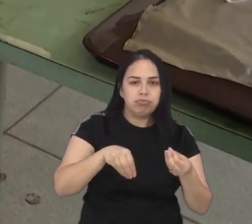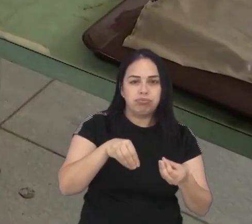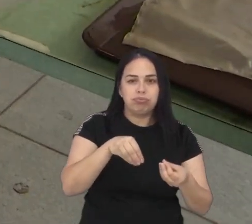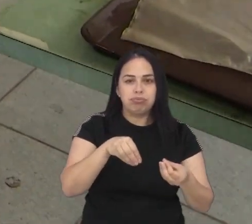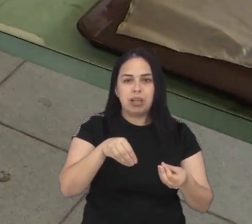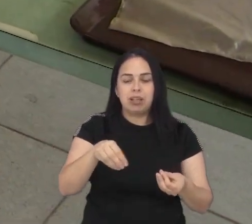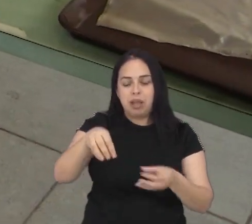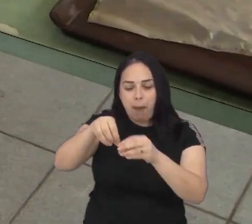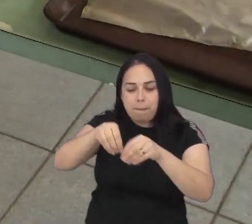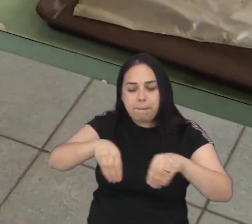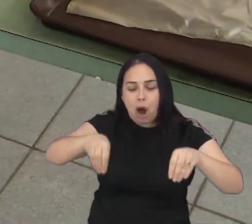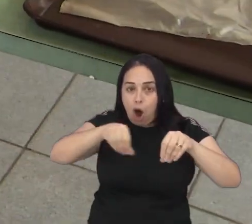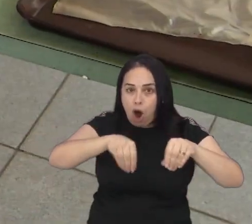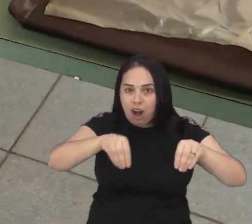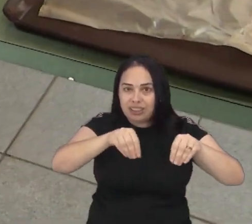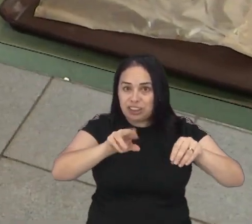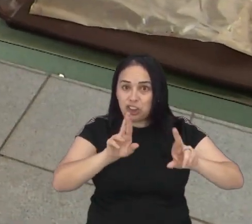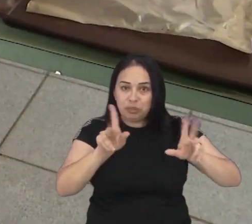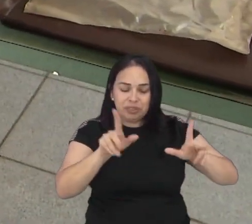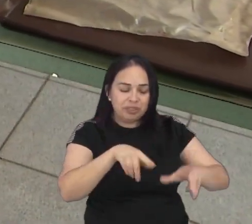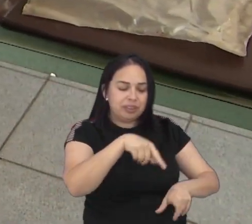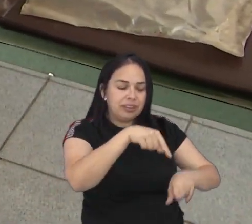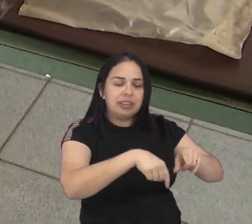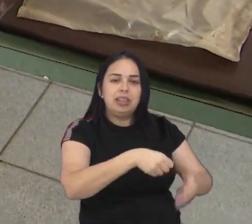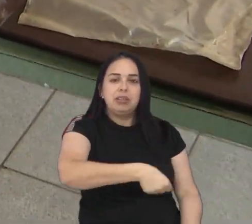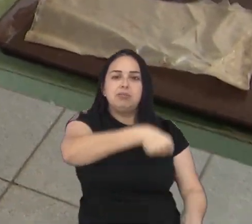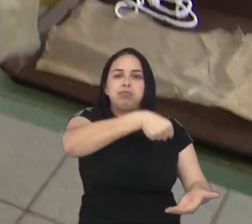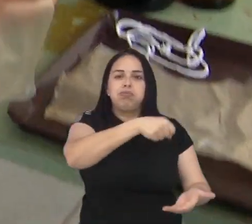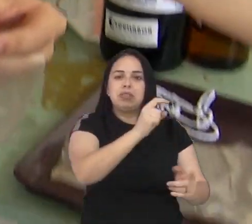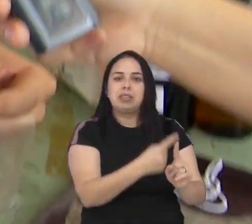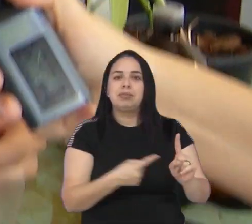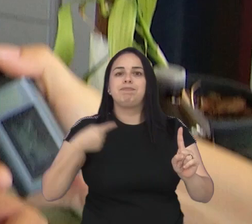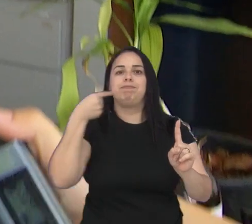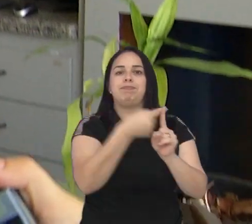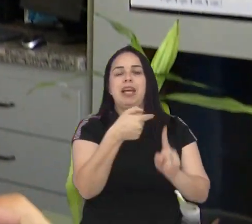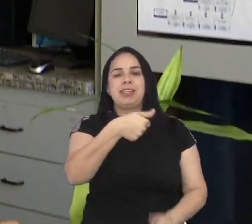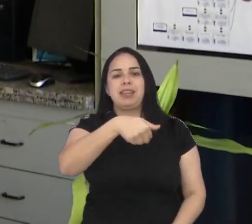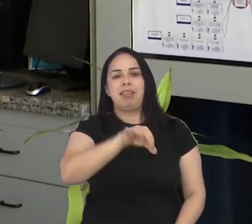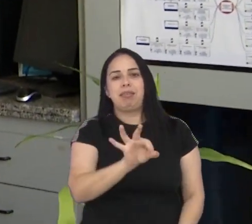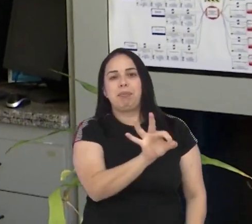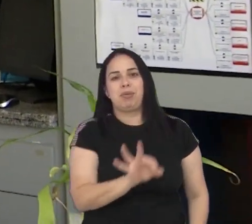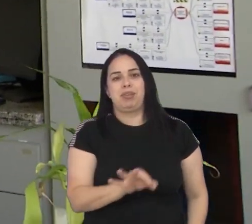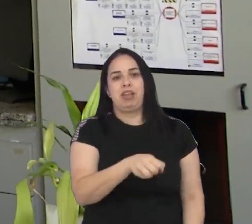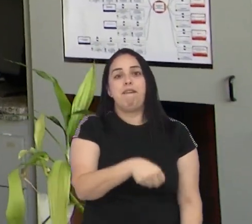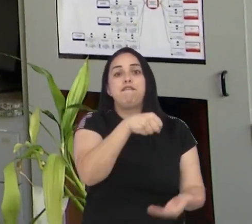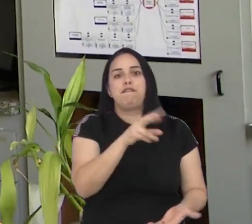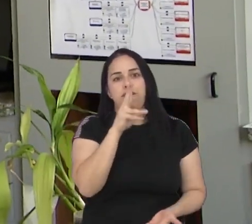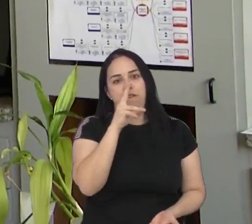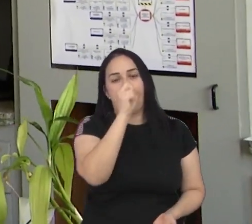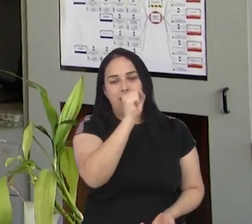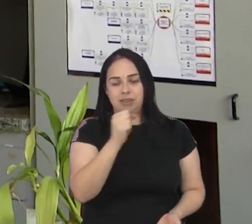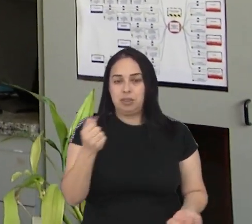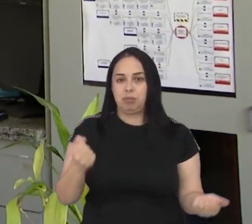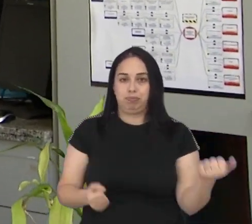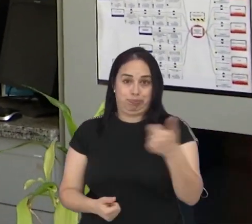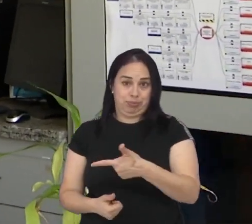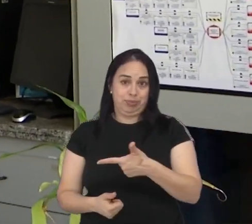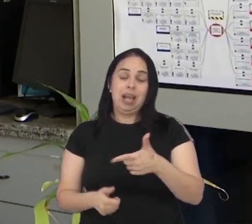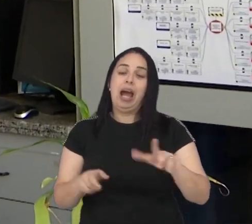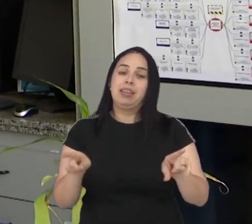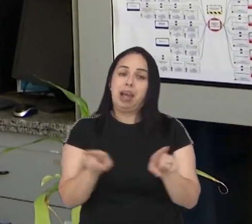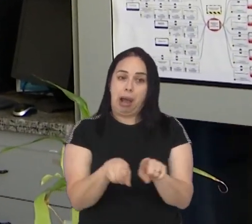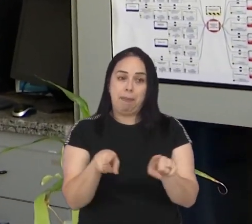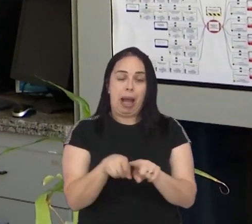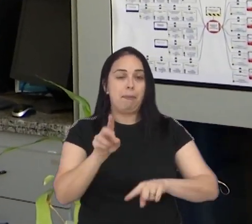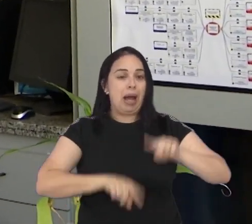né, com o produto que a gente fez do pozinho, que é o nosso diferencial, aumentou até 70% mais essa resistência à tração. Nosso